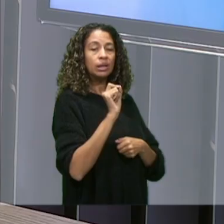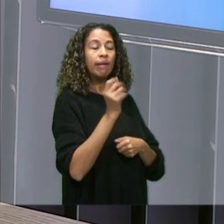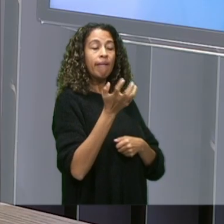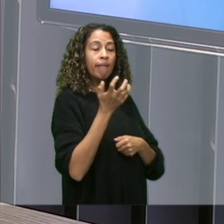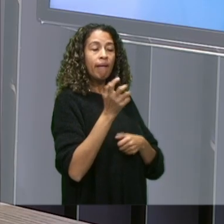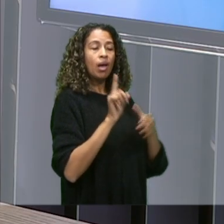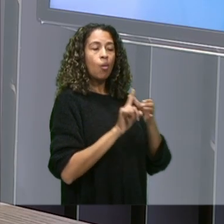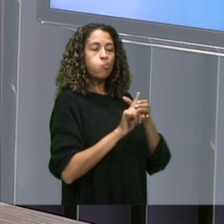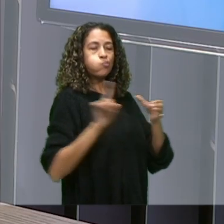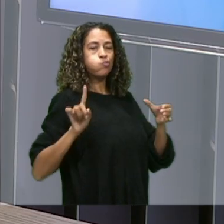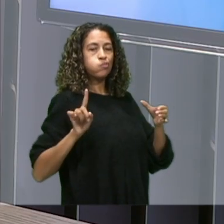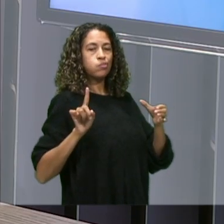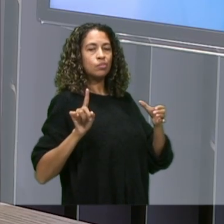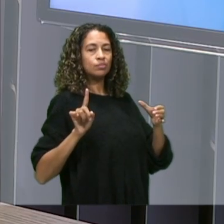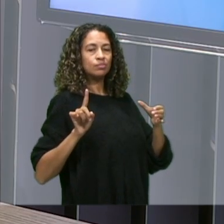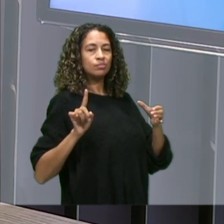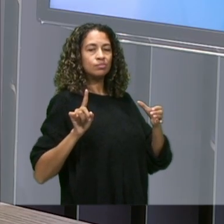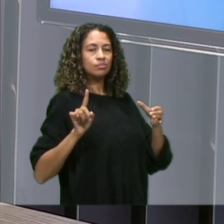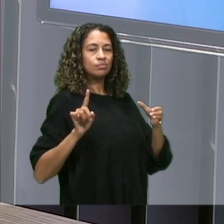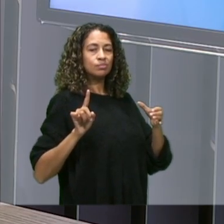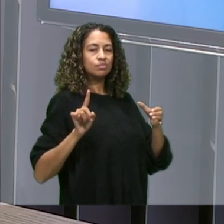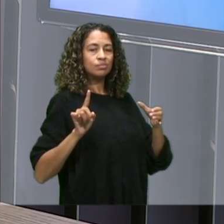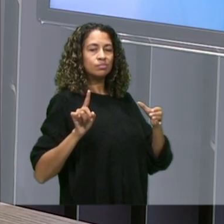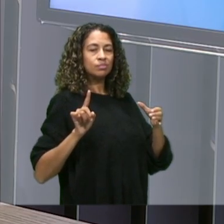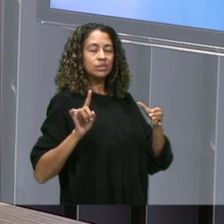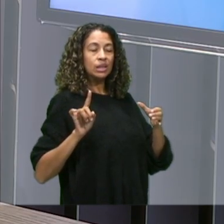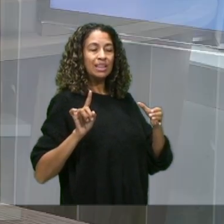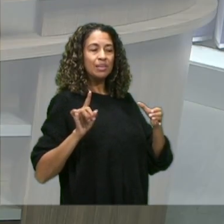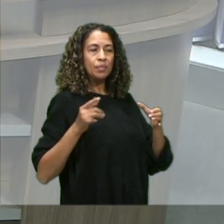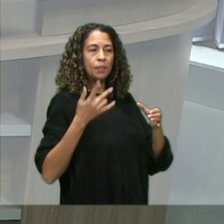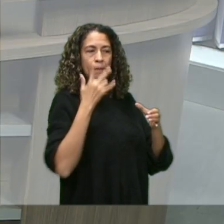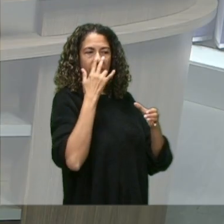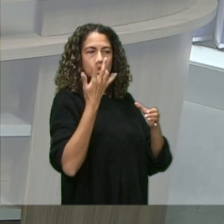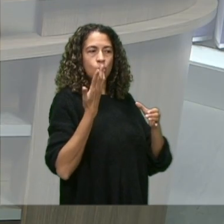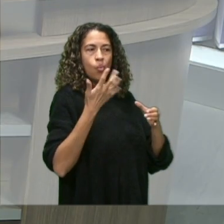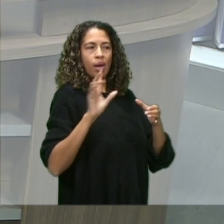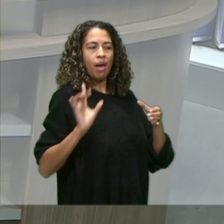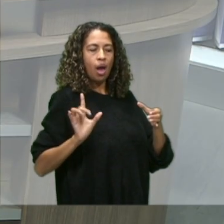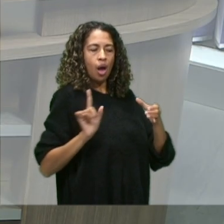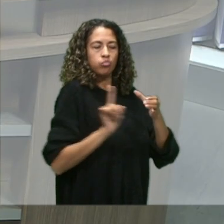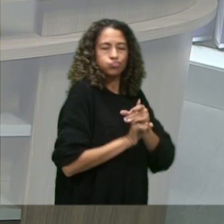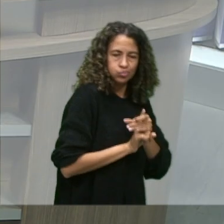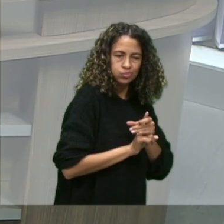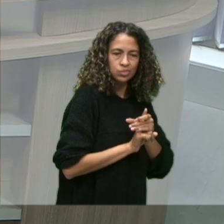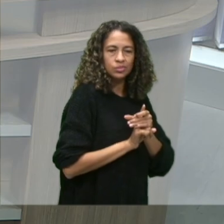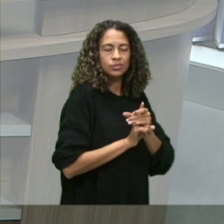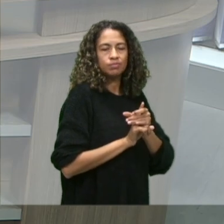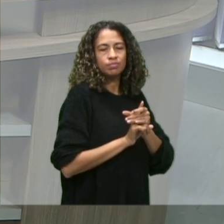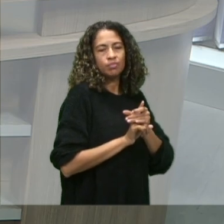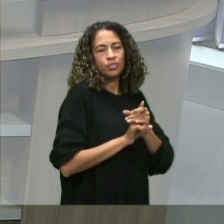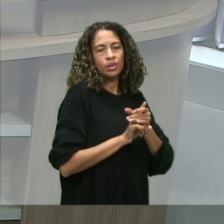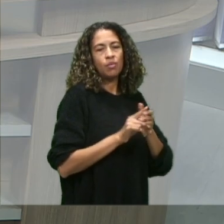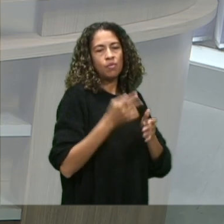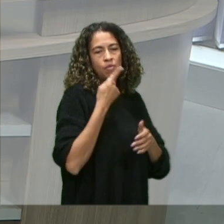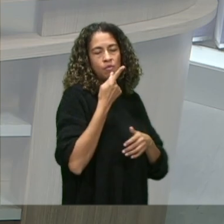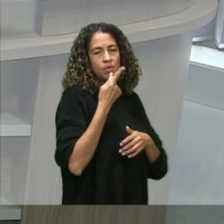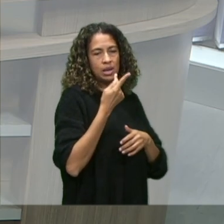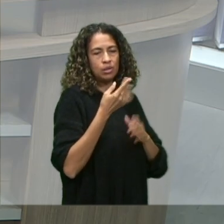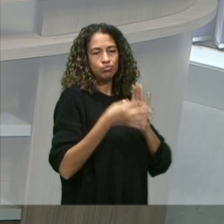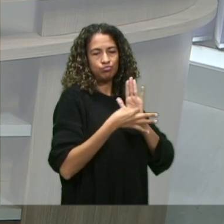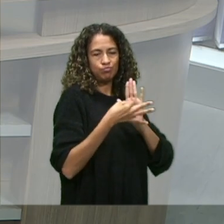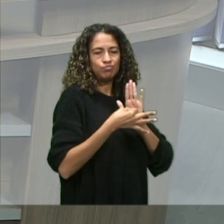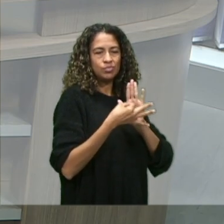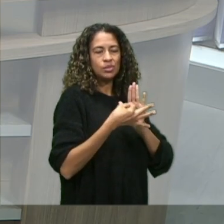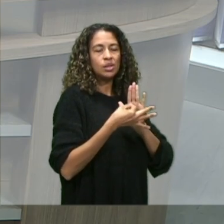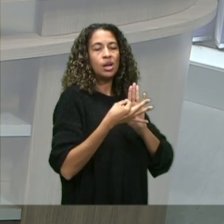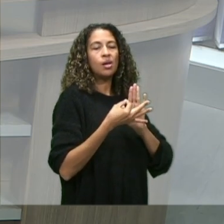afastamento e não a aproximação. Eu vou te dar eu vou comentar